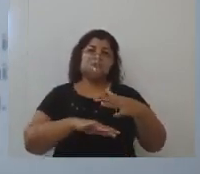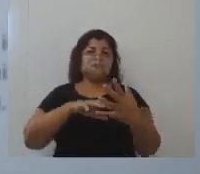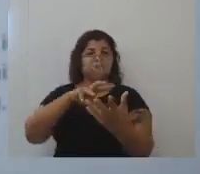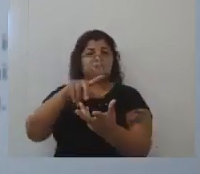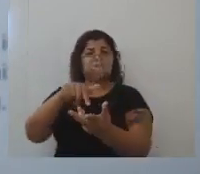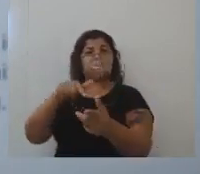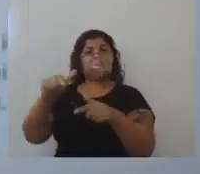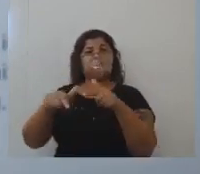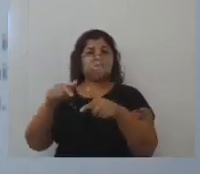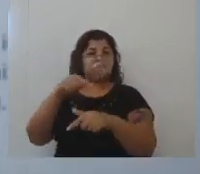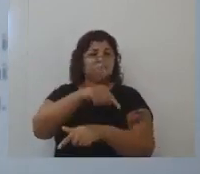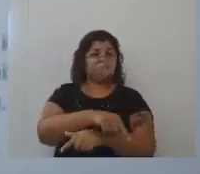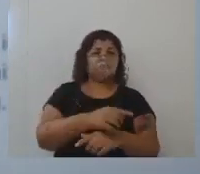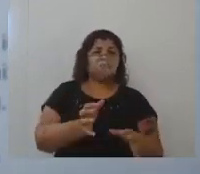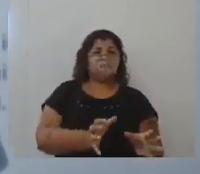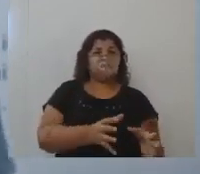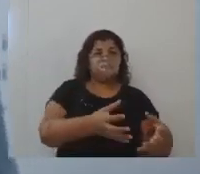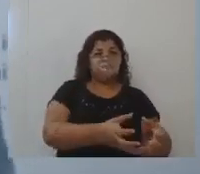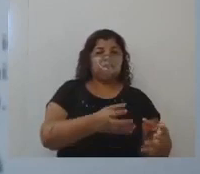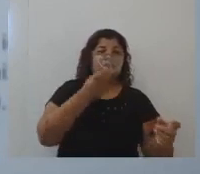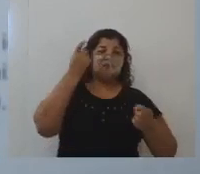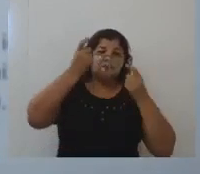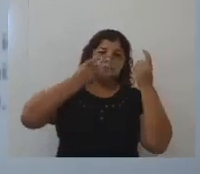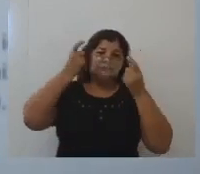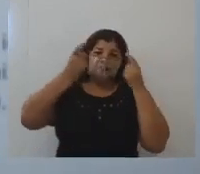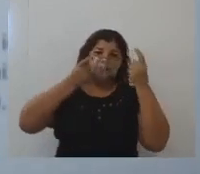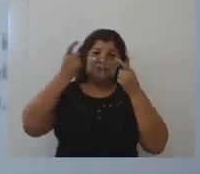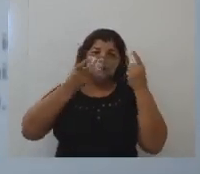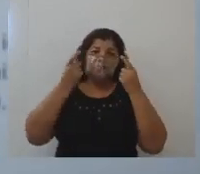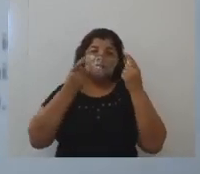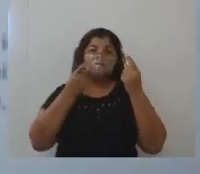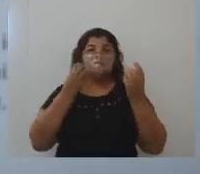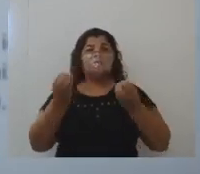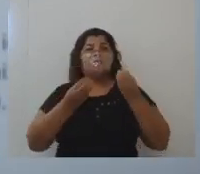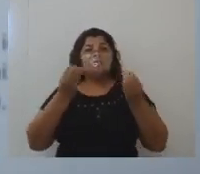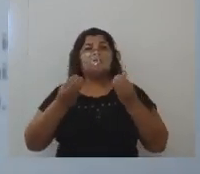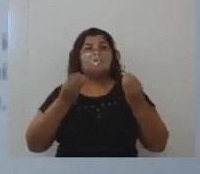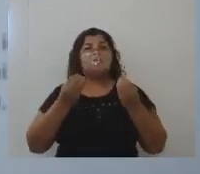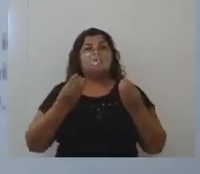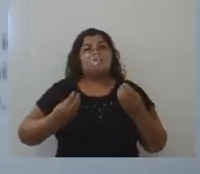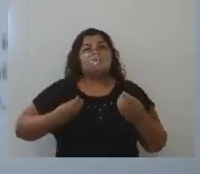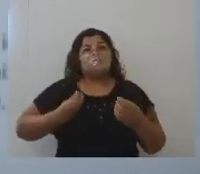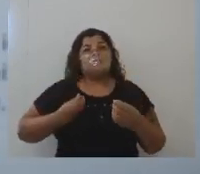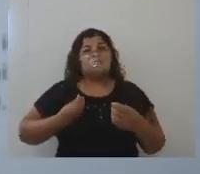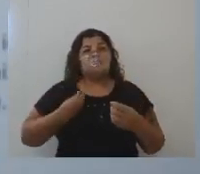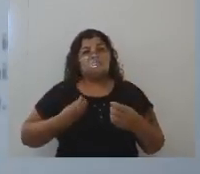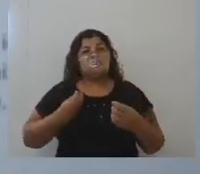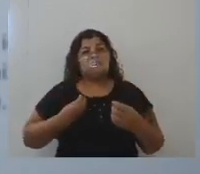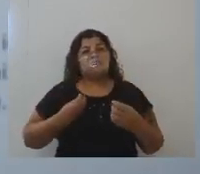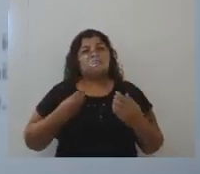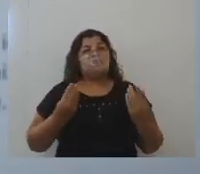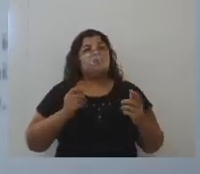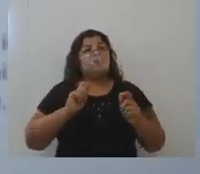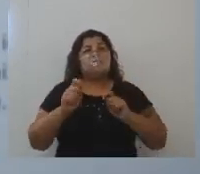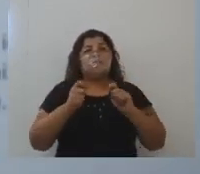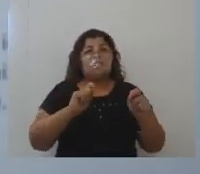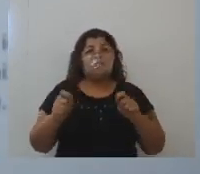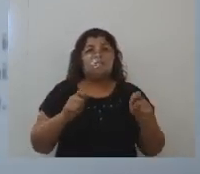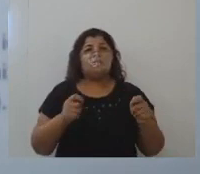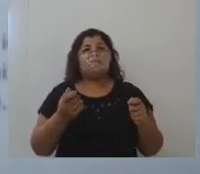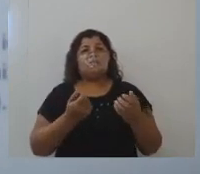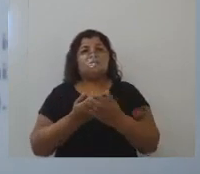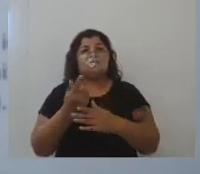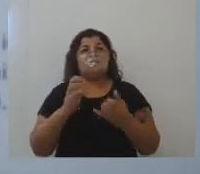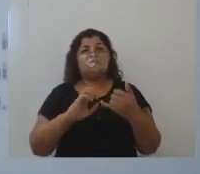estão preocupadas, certo? Em como manter a sua subsistência, em como pagar conta mesmo, em como